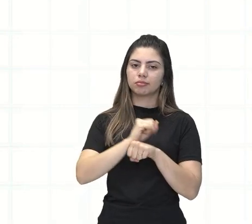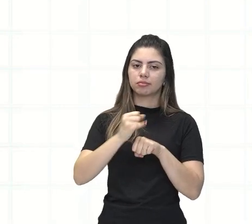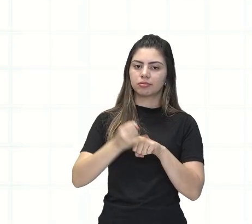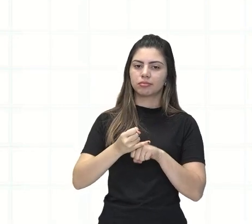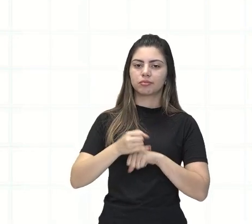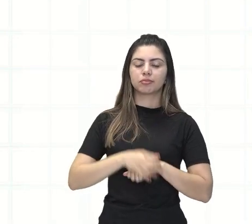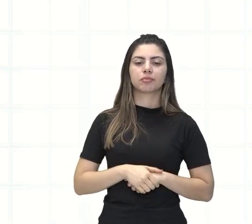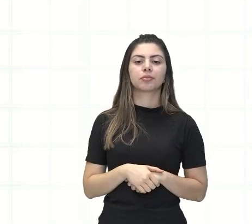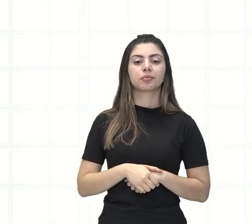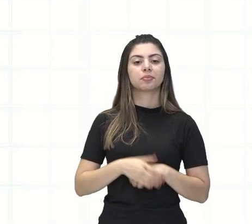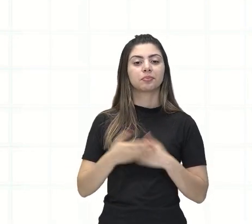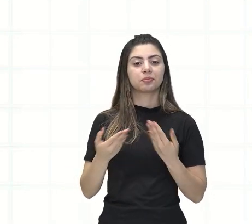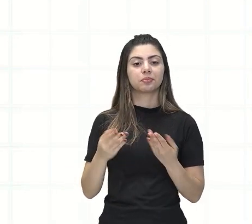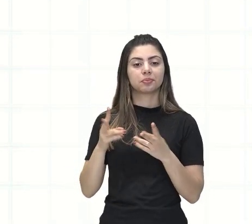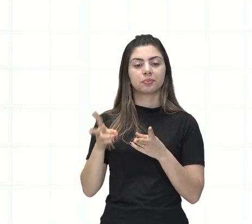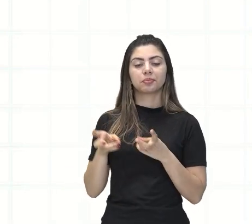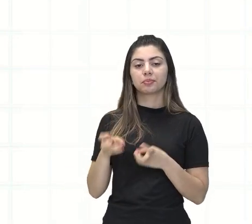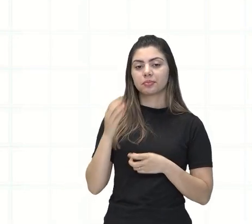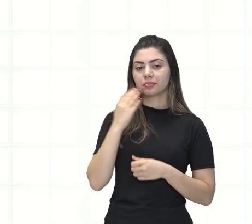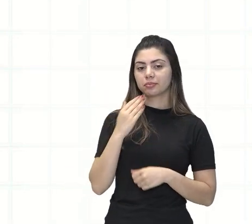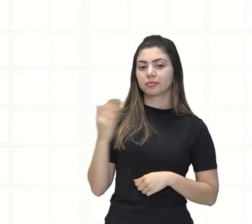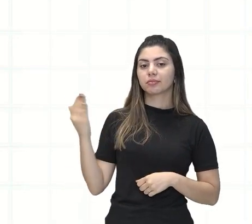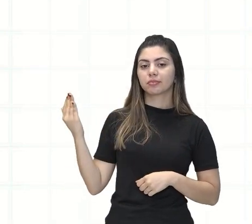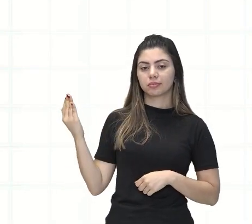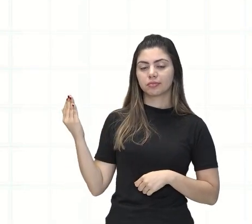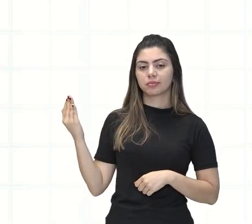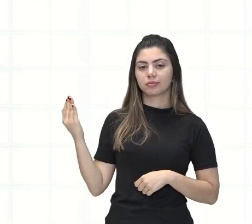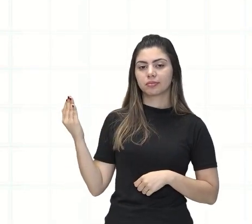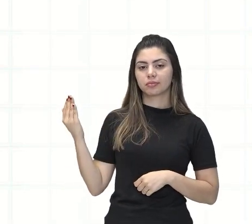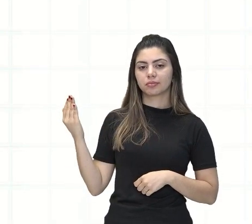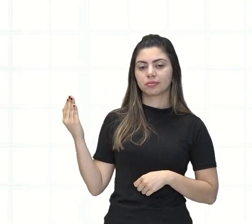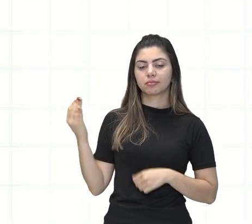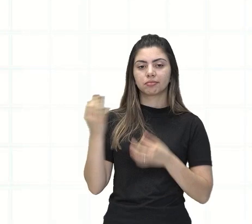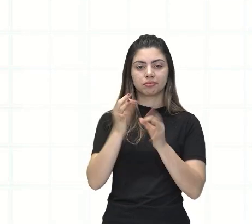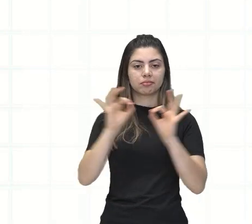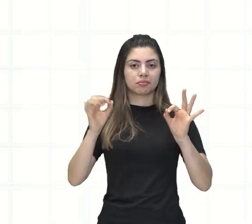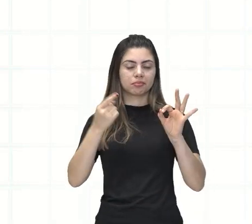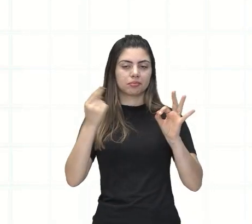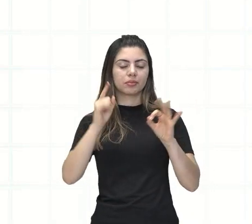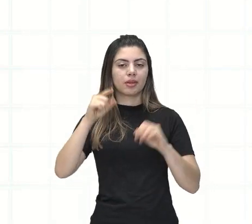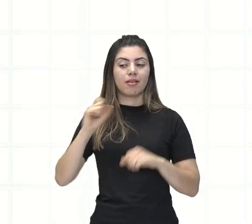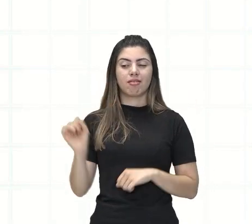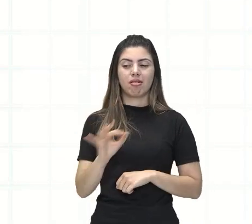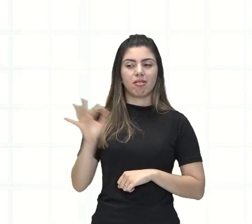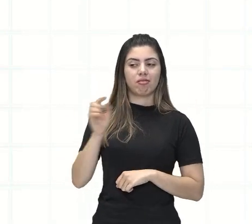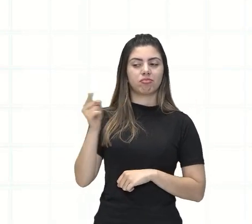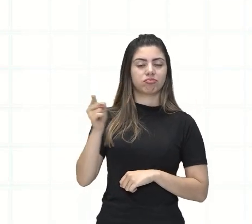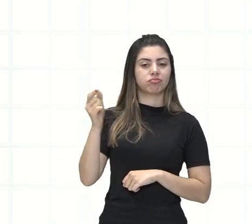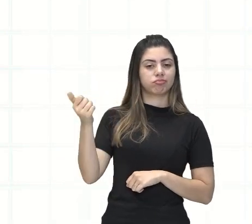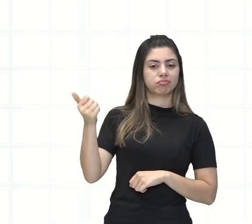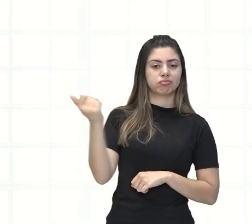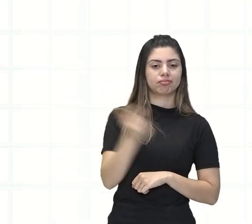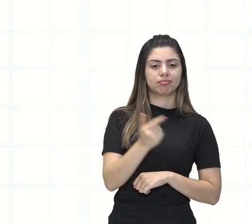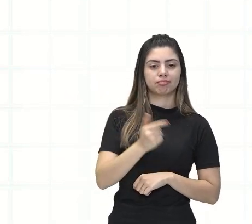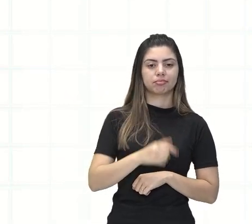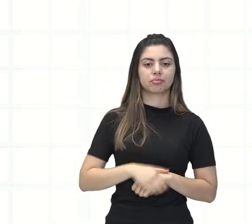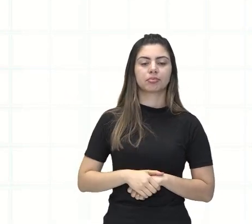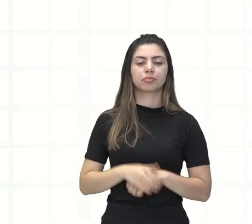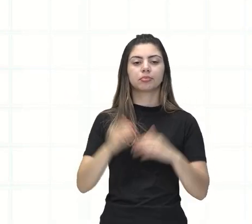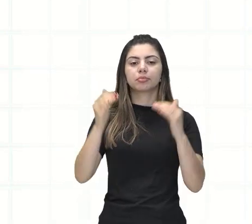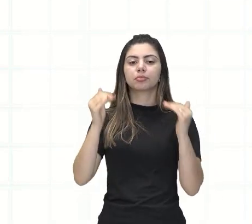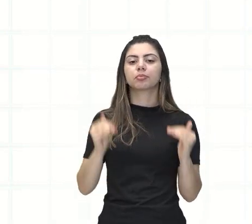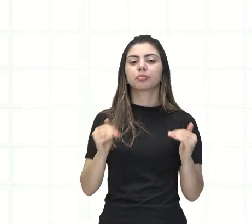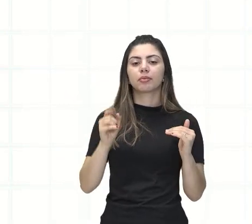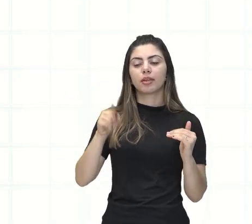Então, olha só, expensive, caro, more expensive, mais caro. Beautiful, bonito, more beautiful,